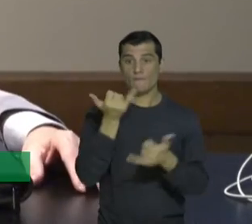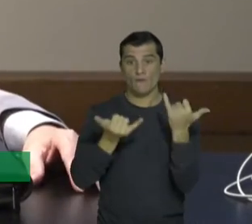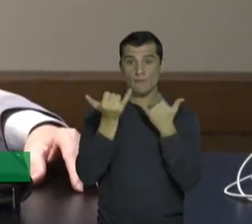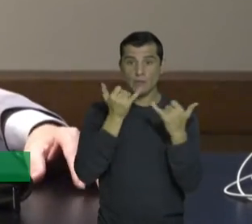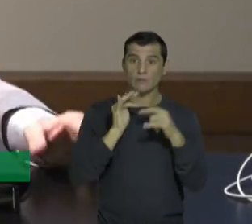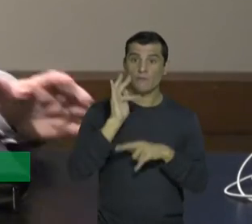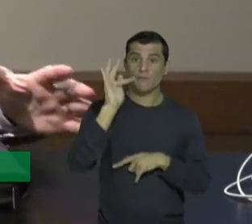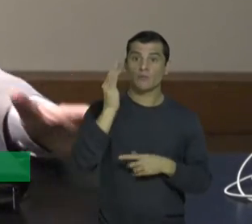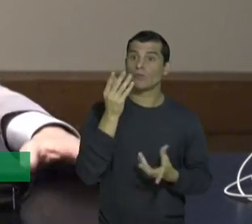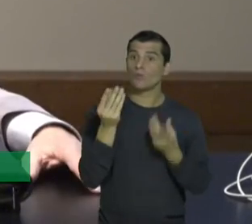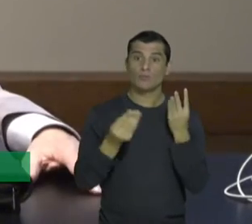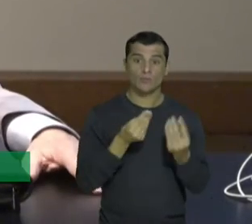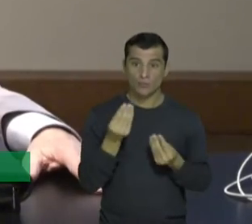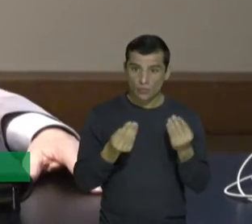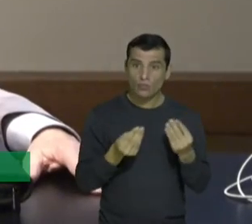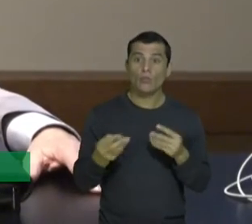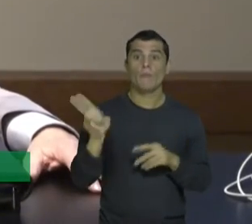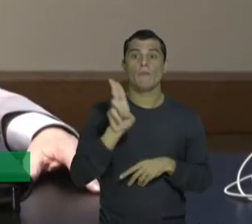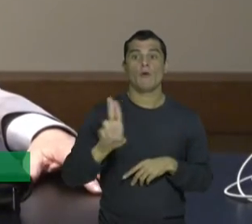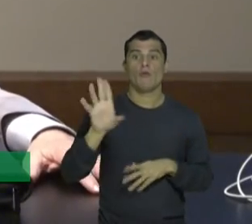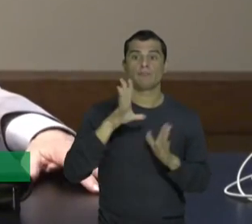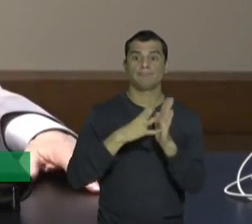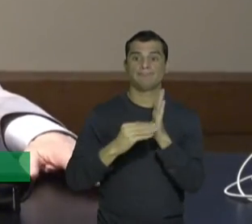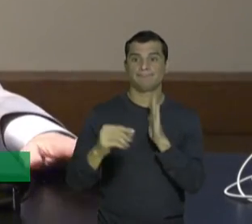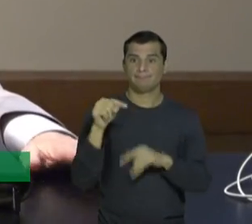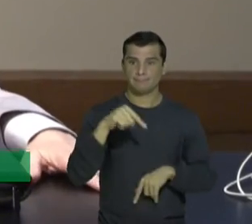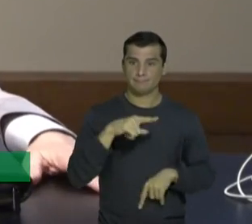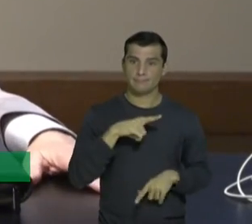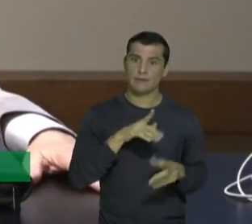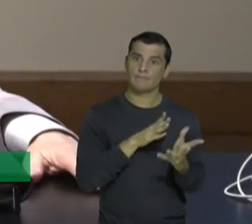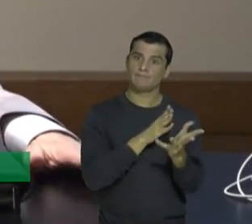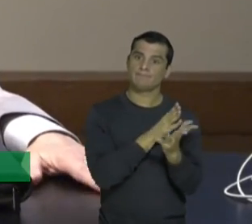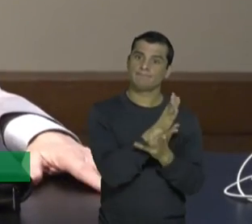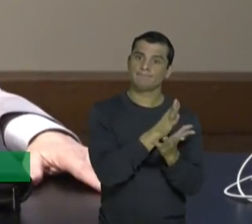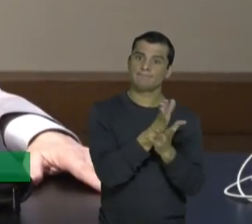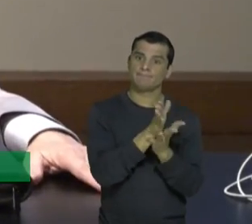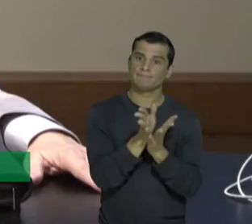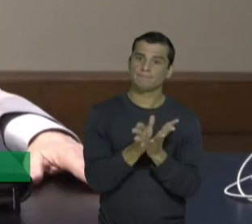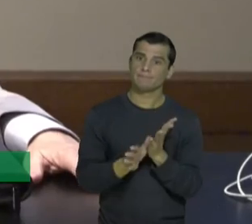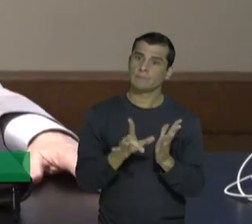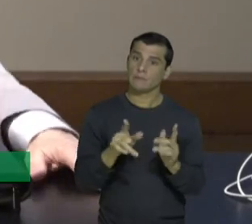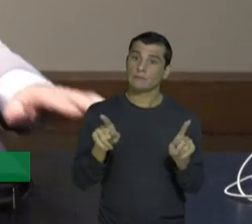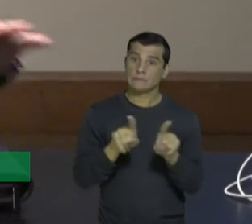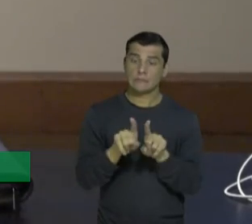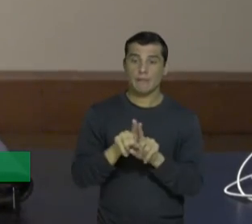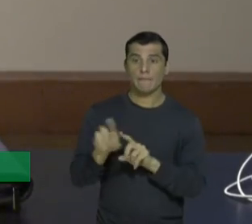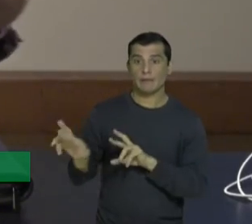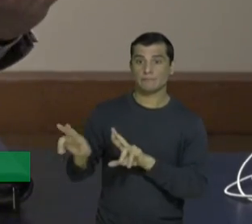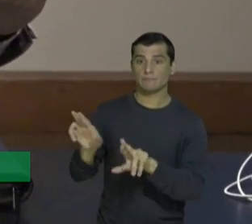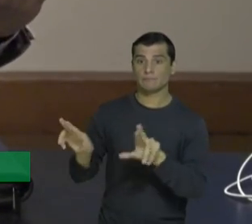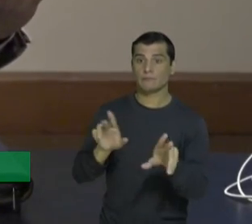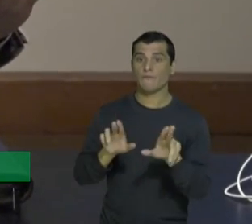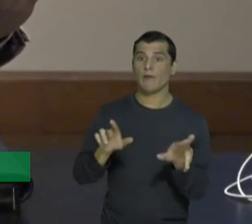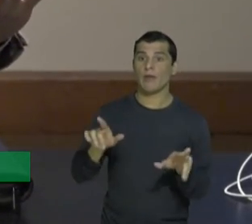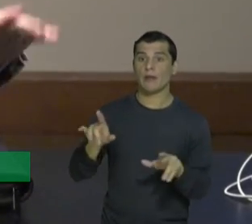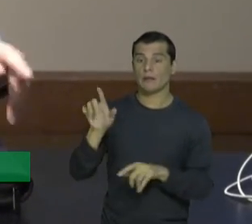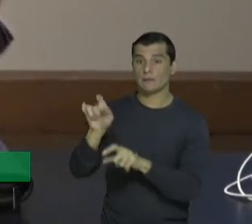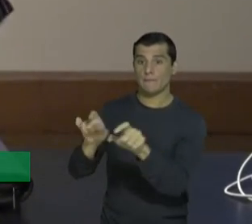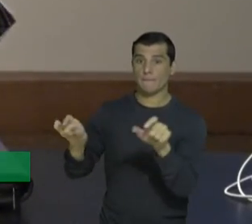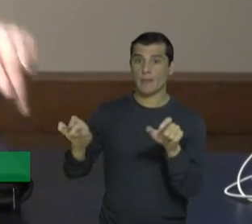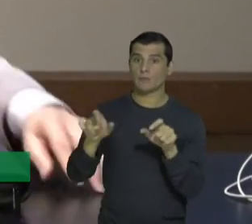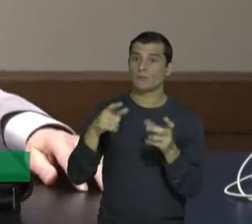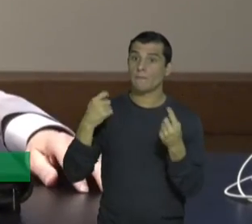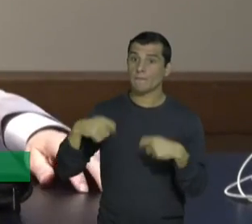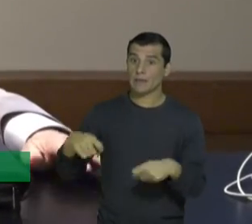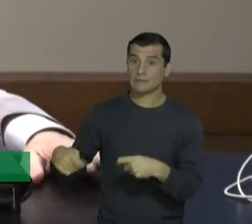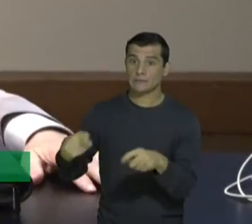ser a fonte de estabelecer as diretrizes Mas vamos abraçar as causas não vamos pegar 10 vamos